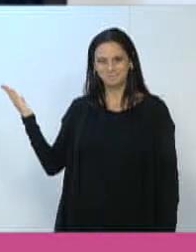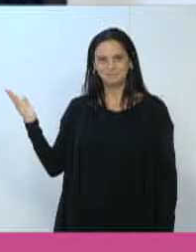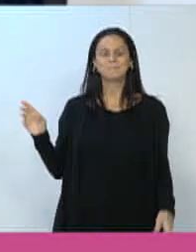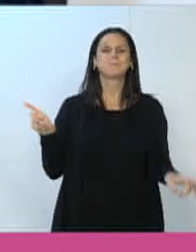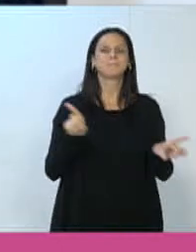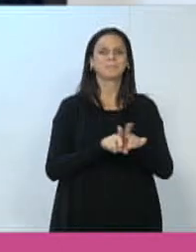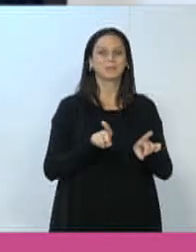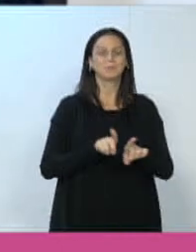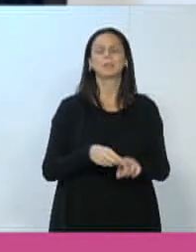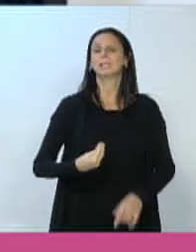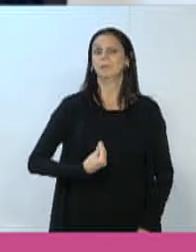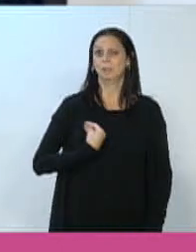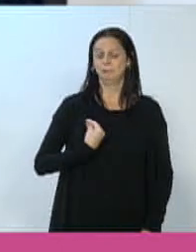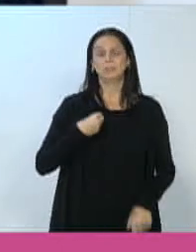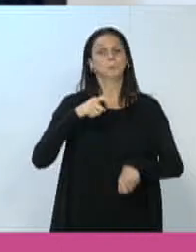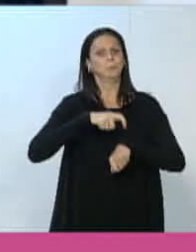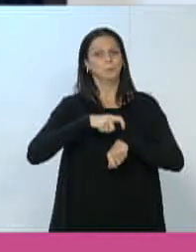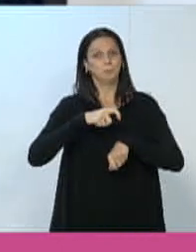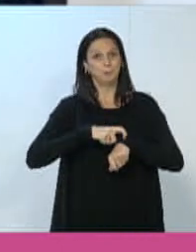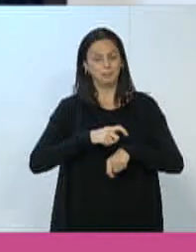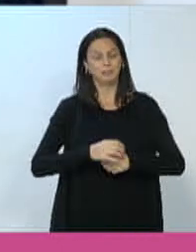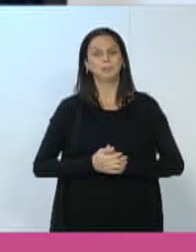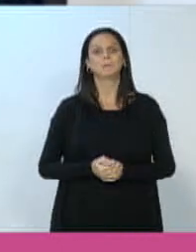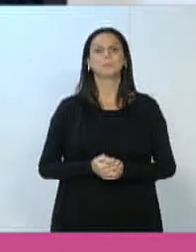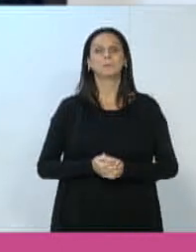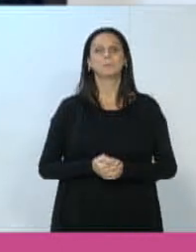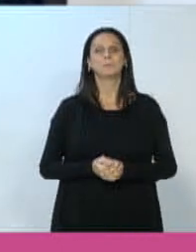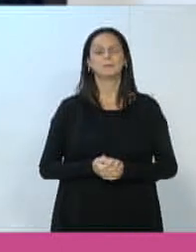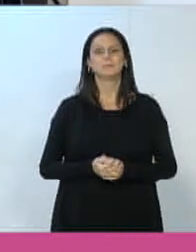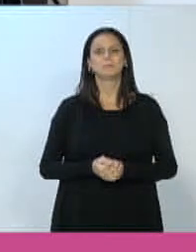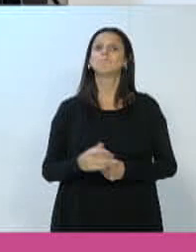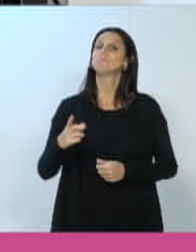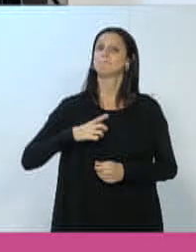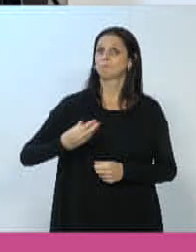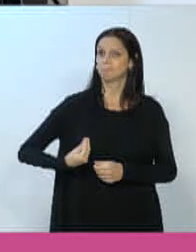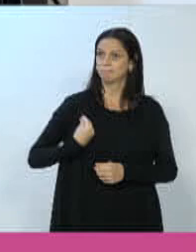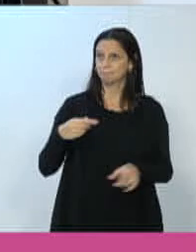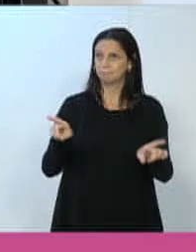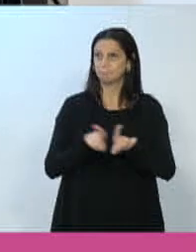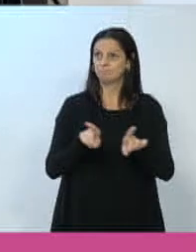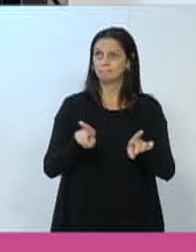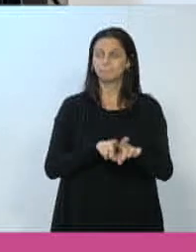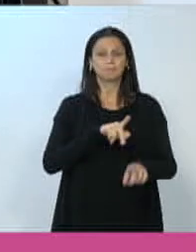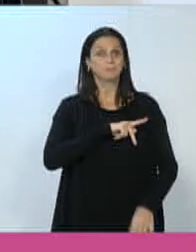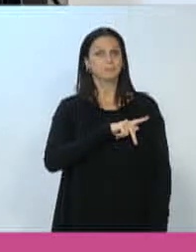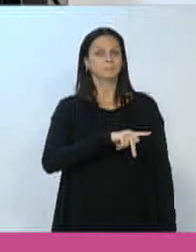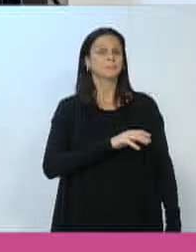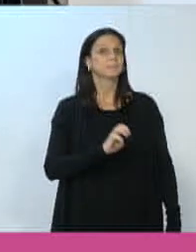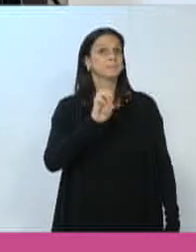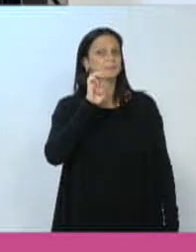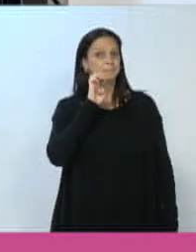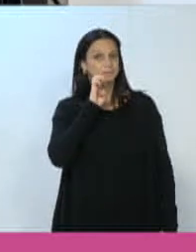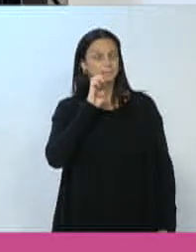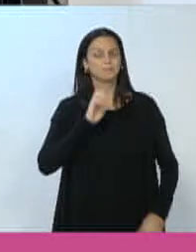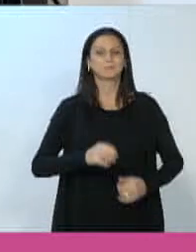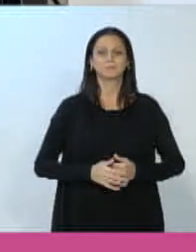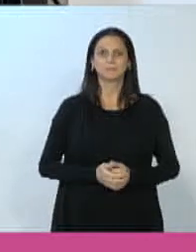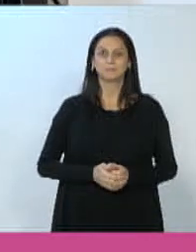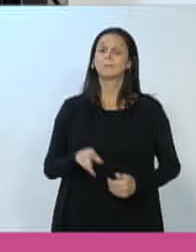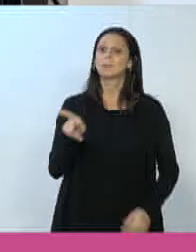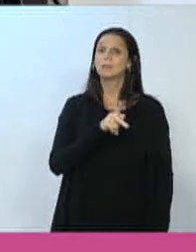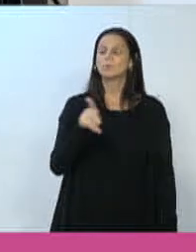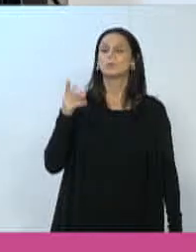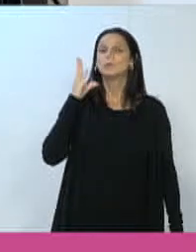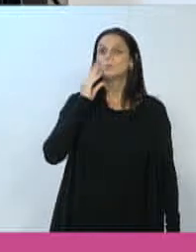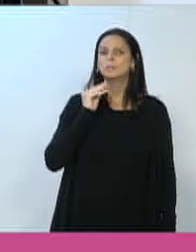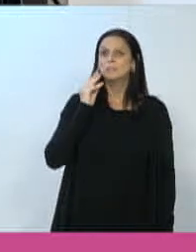estive na solenidade como foi citado aqui estiveram também presentes o presidente Egídio Professor